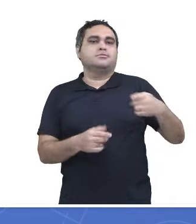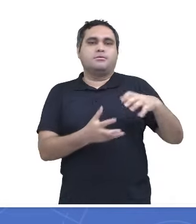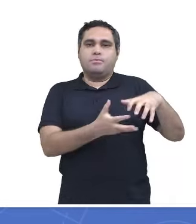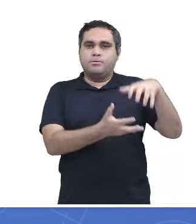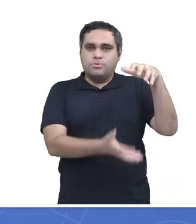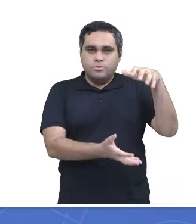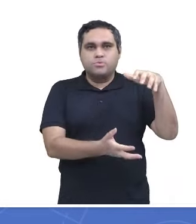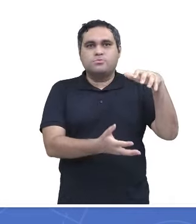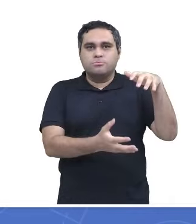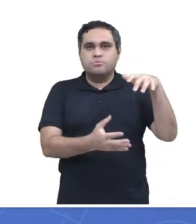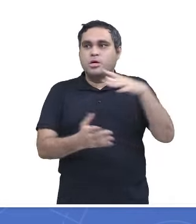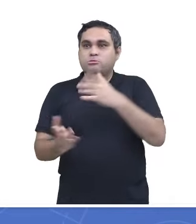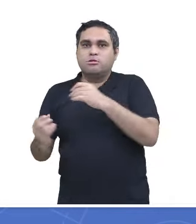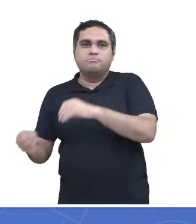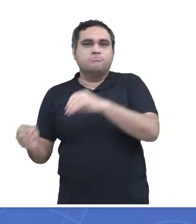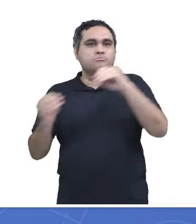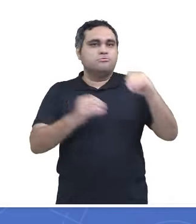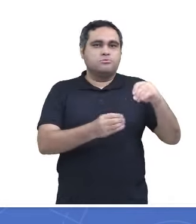de uma